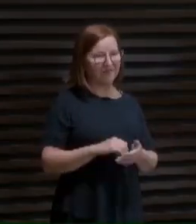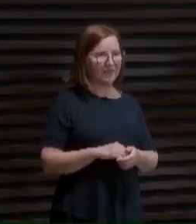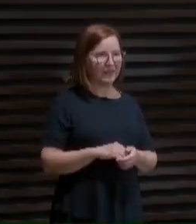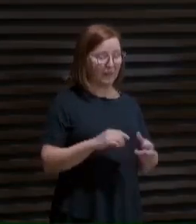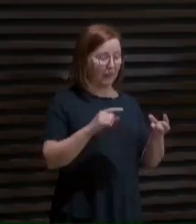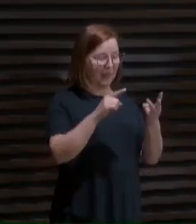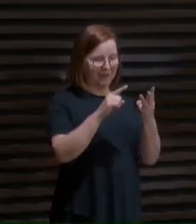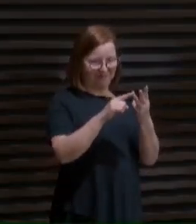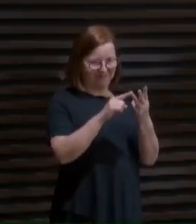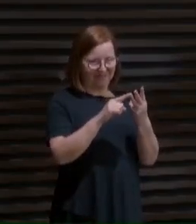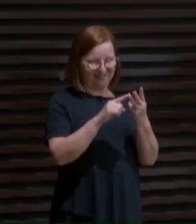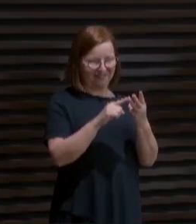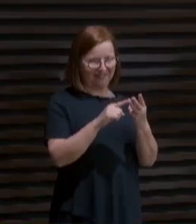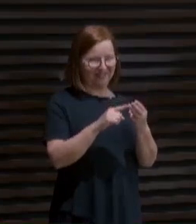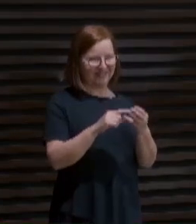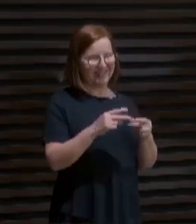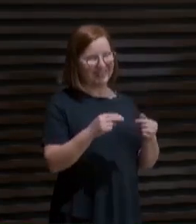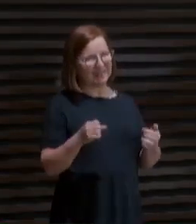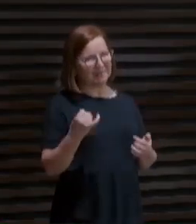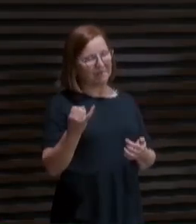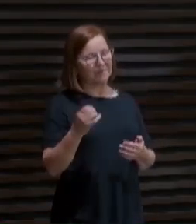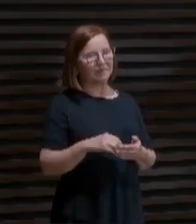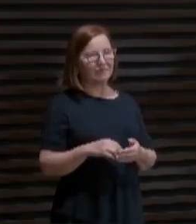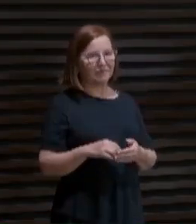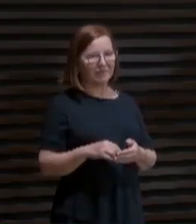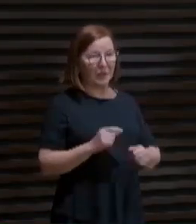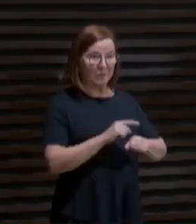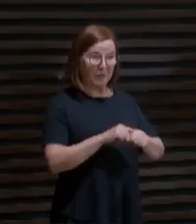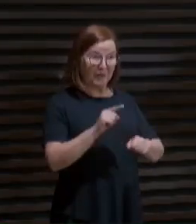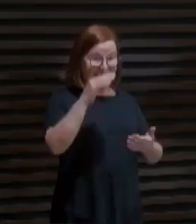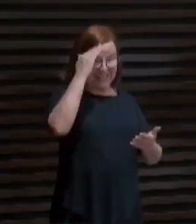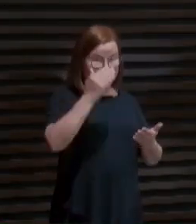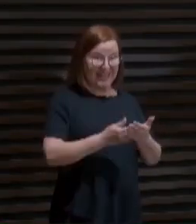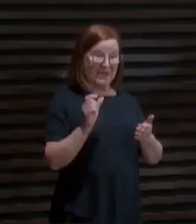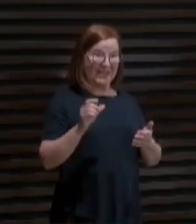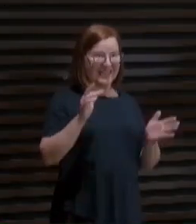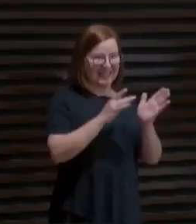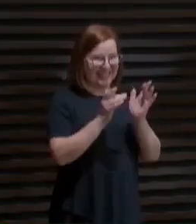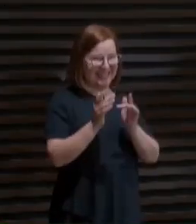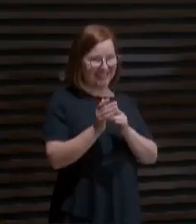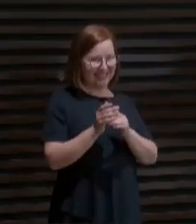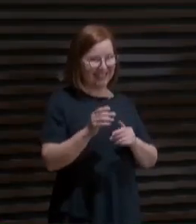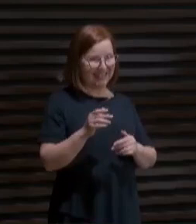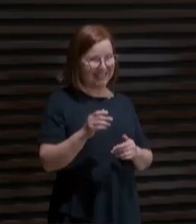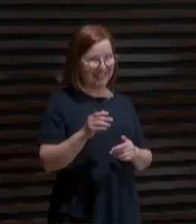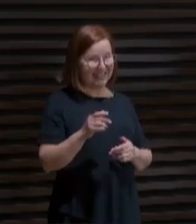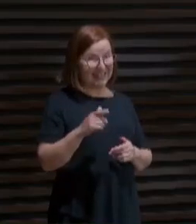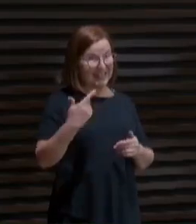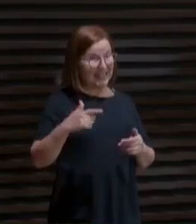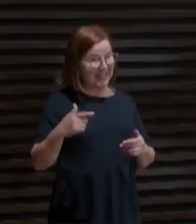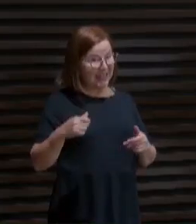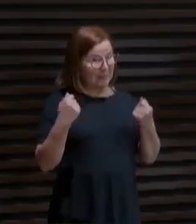Terceira coisa, quando você crê na palavra de Jesus sem necessidade de